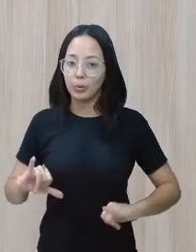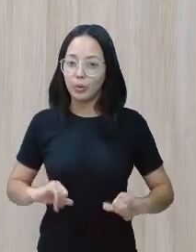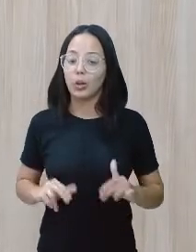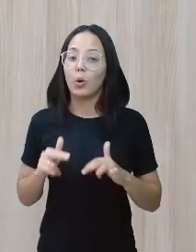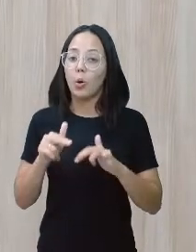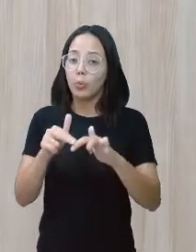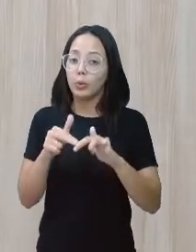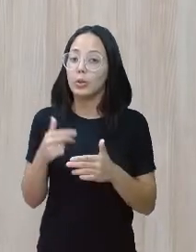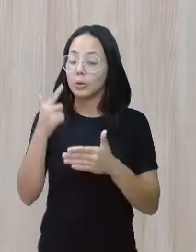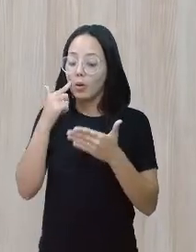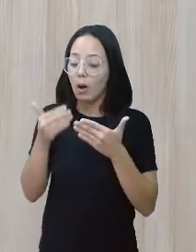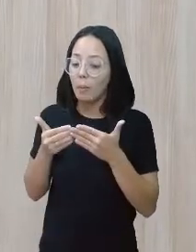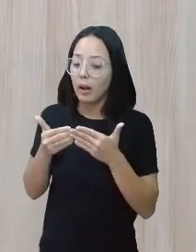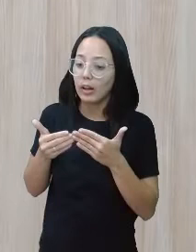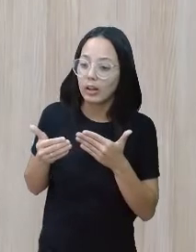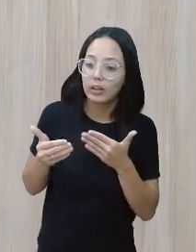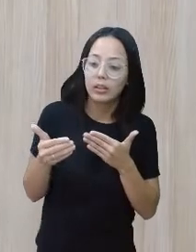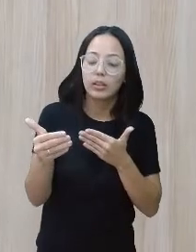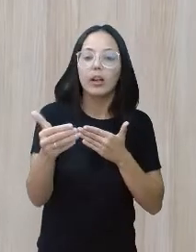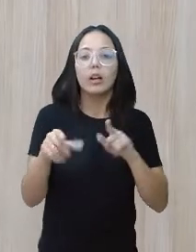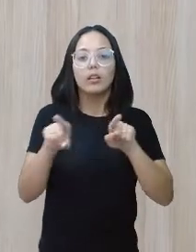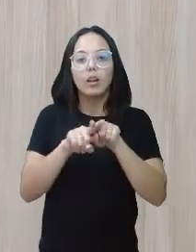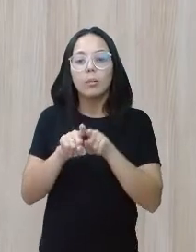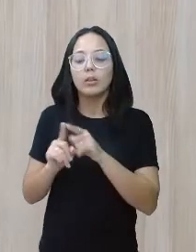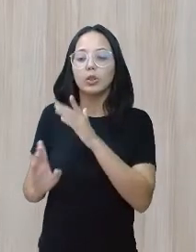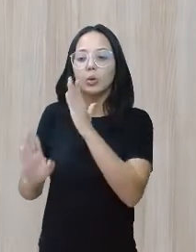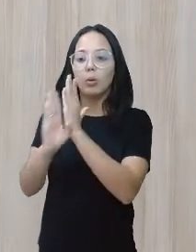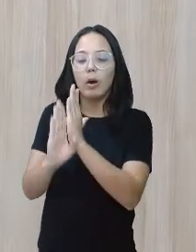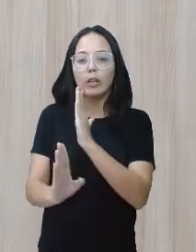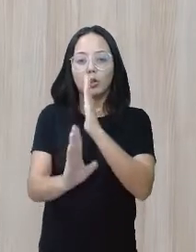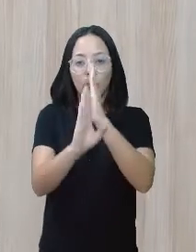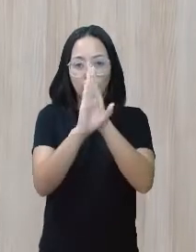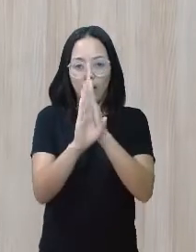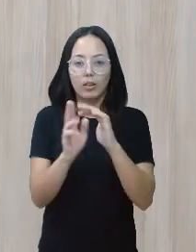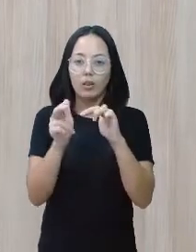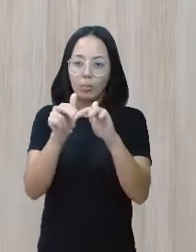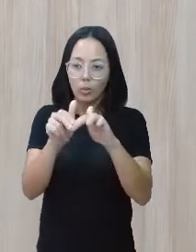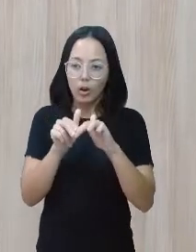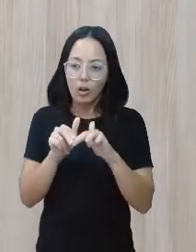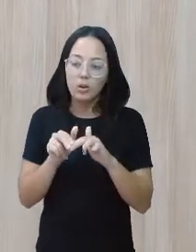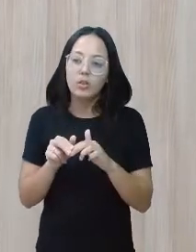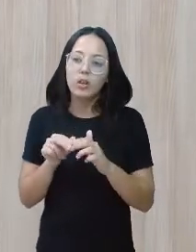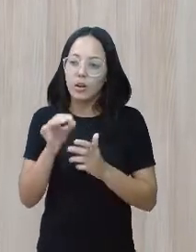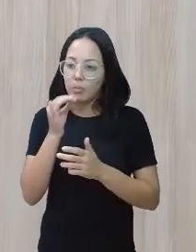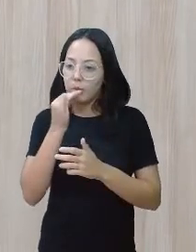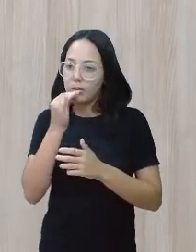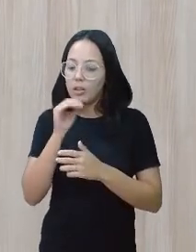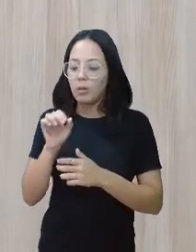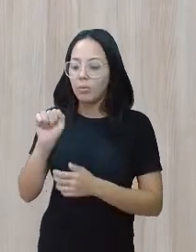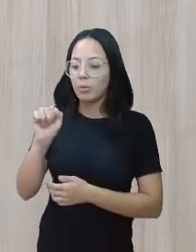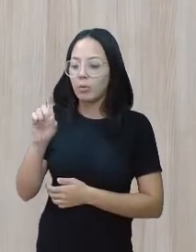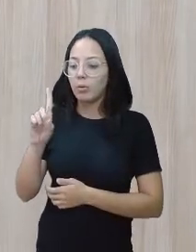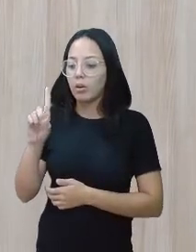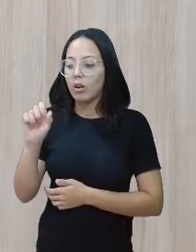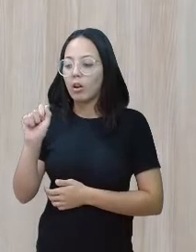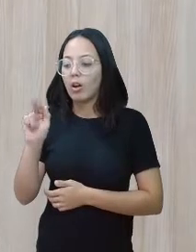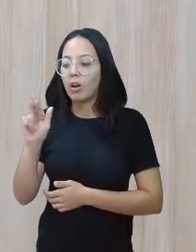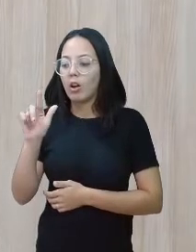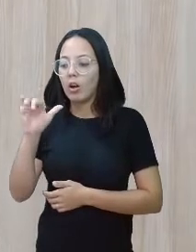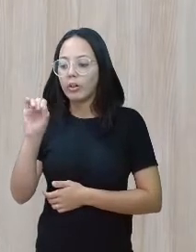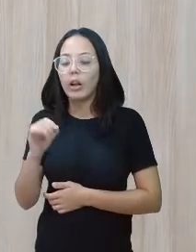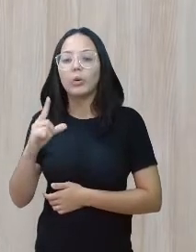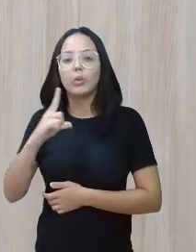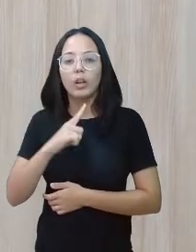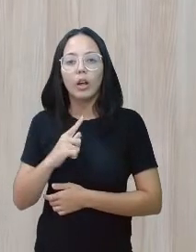partir daí, e aí a descoberta pelo Audálio se dá dos